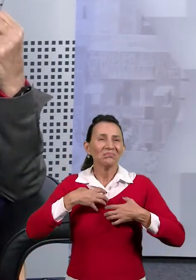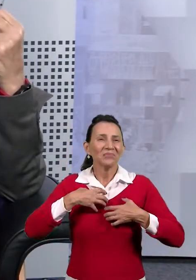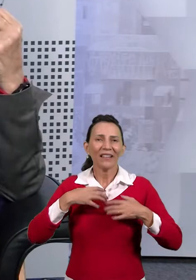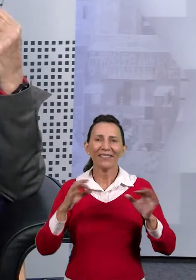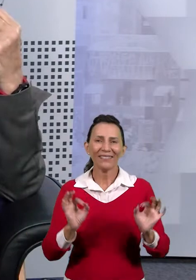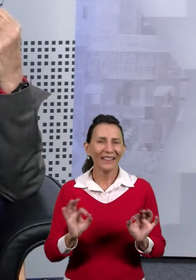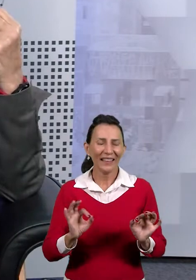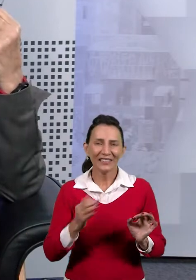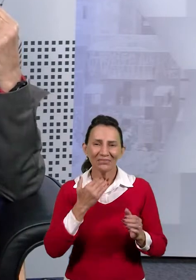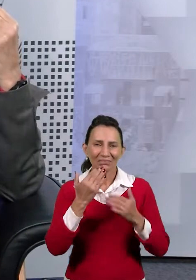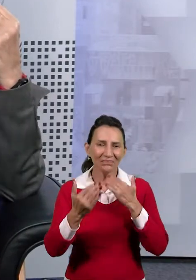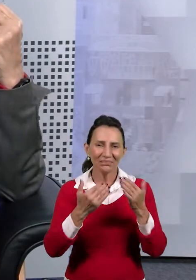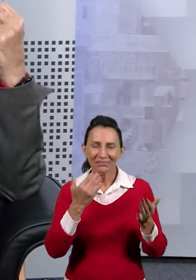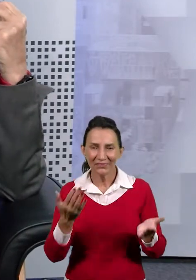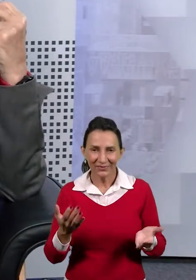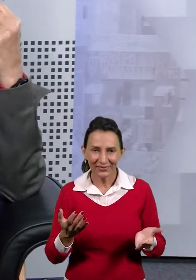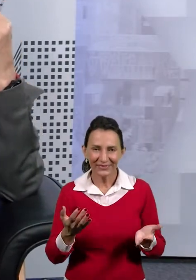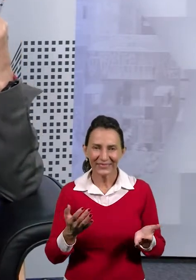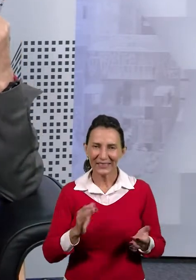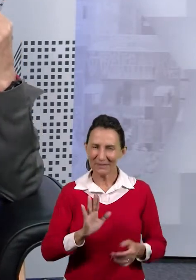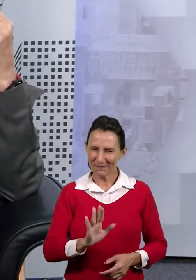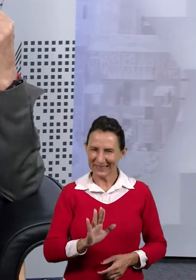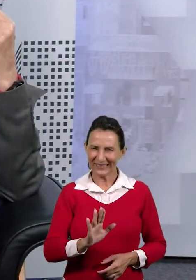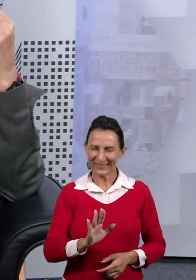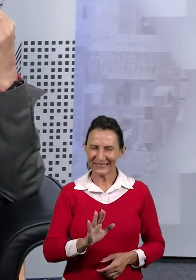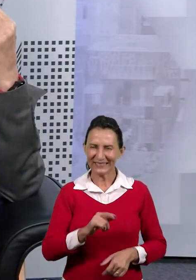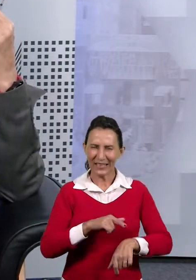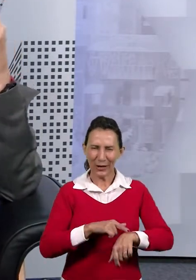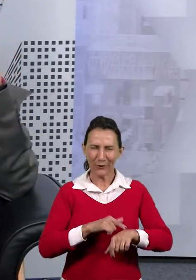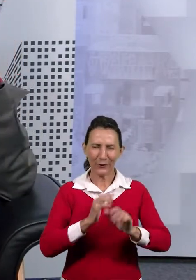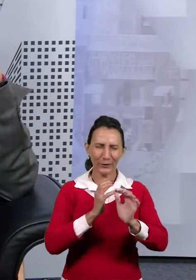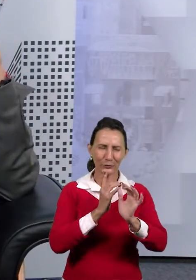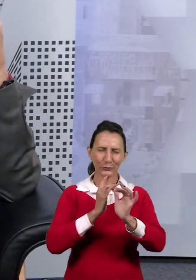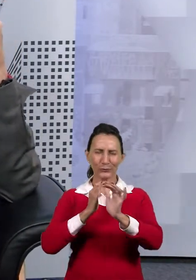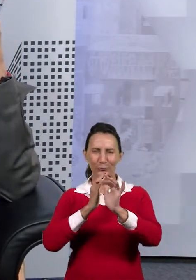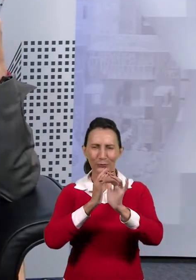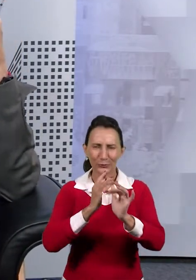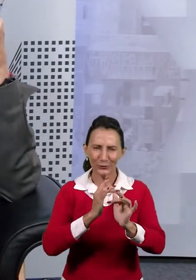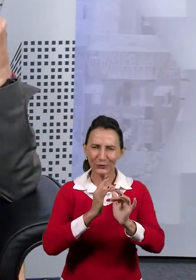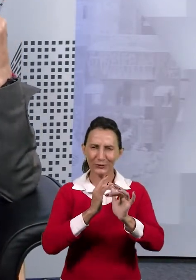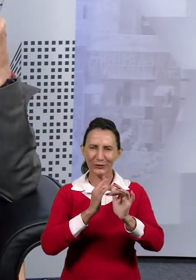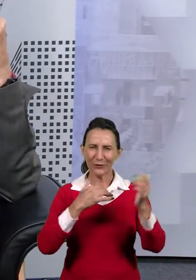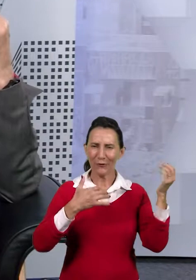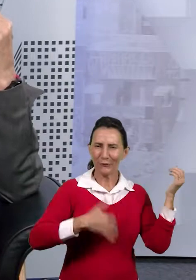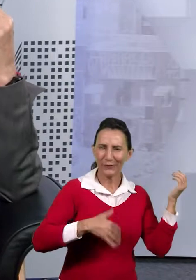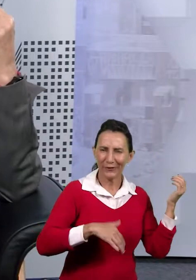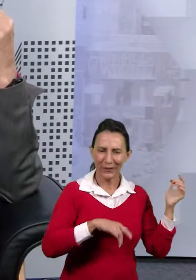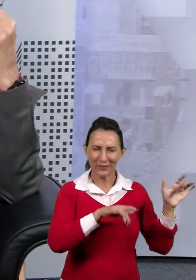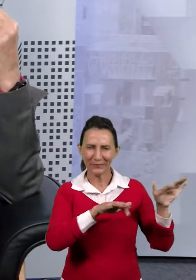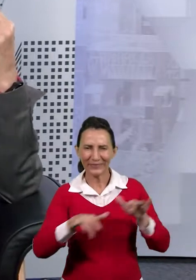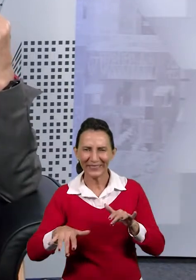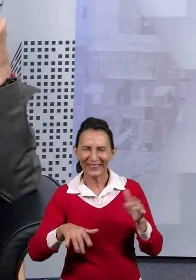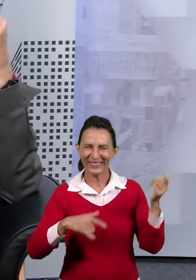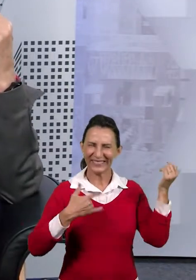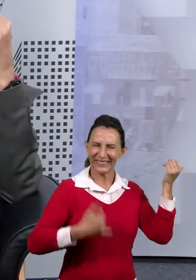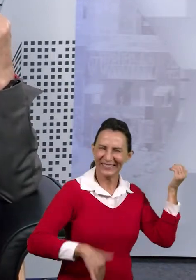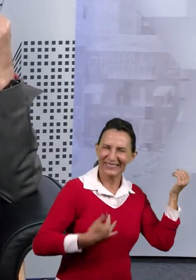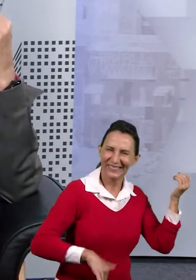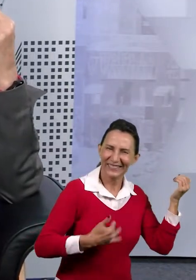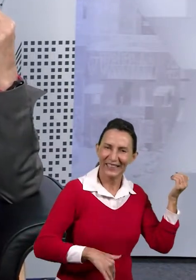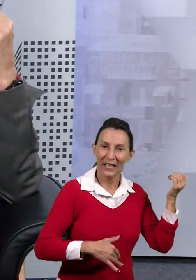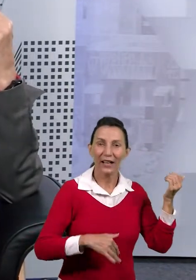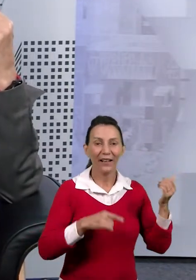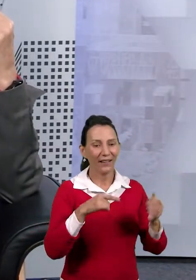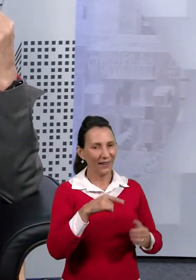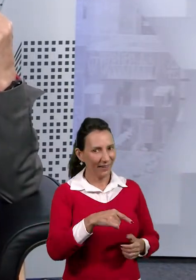produzir frutos. Mas quando um sax é tocado, um violão, um piano, uma guitarra, aí ela está